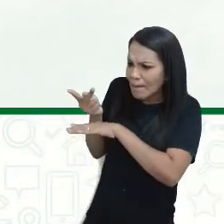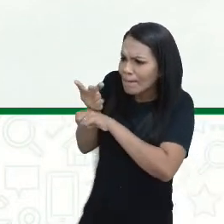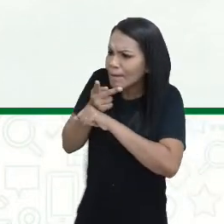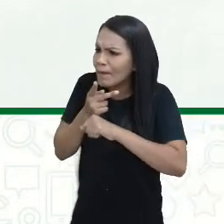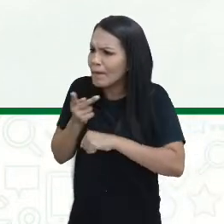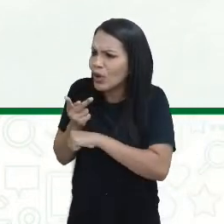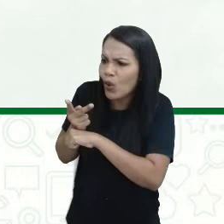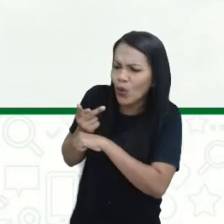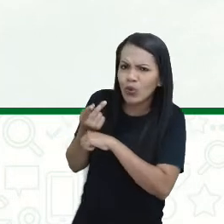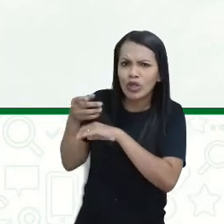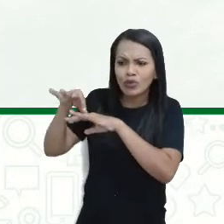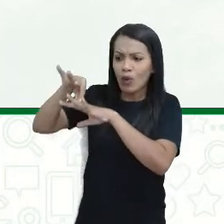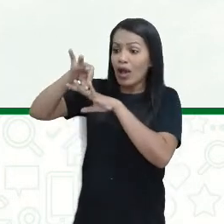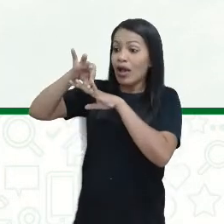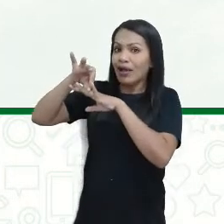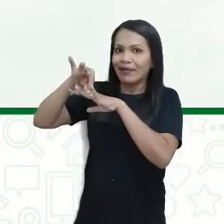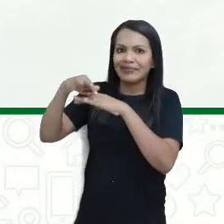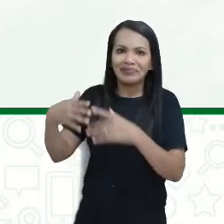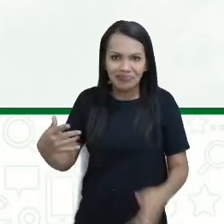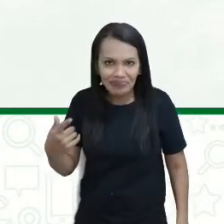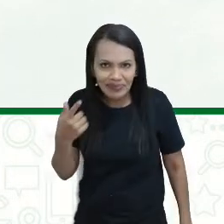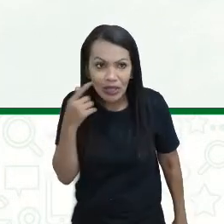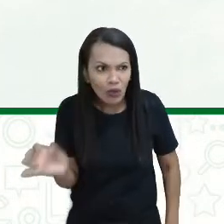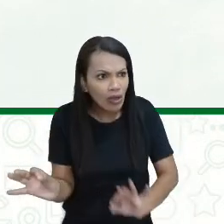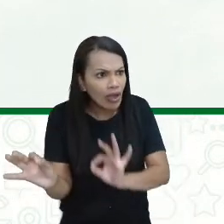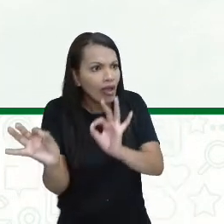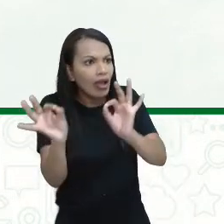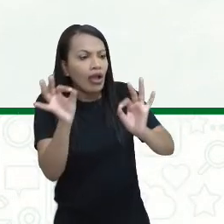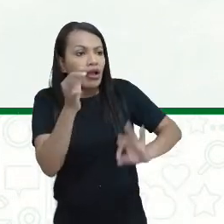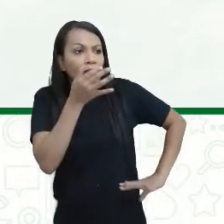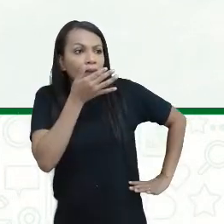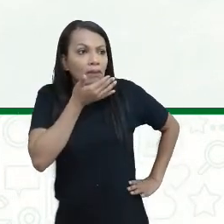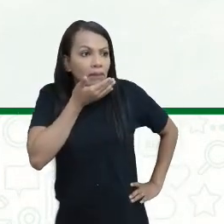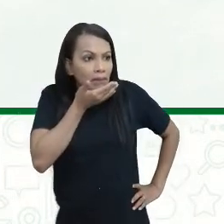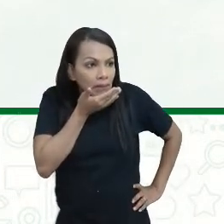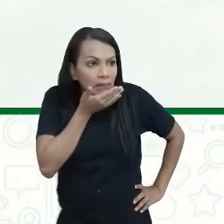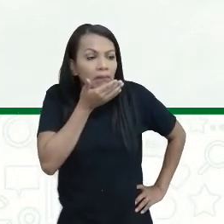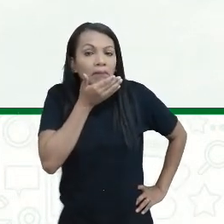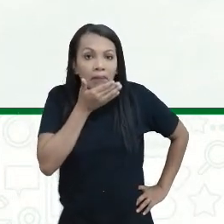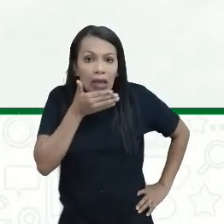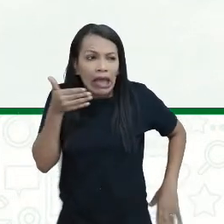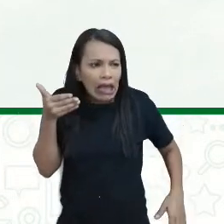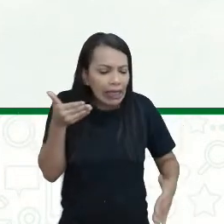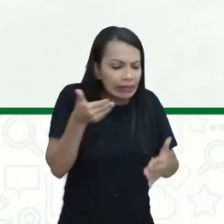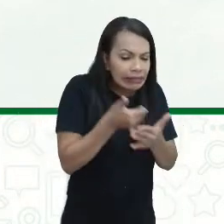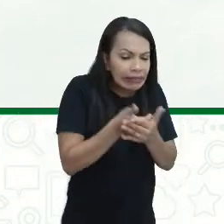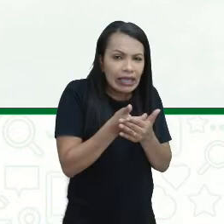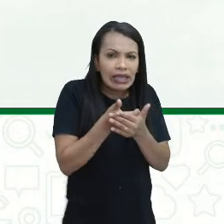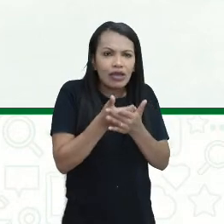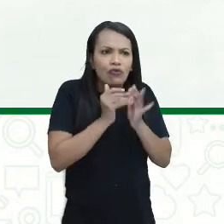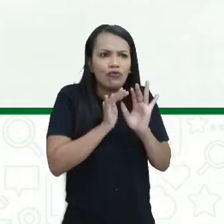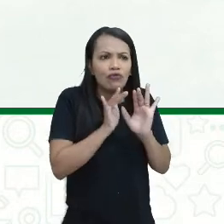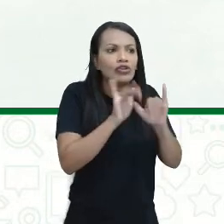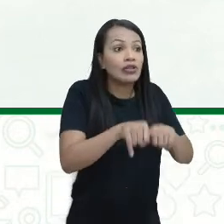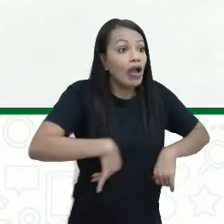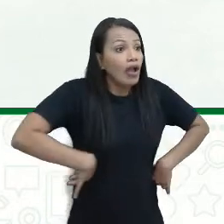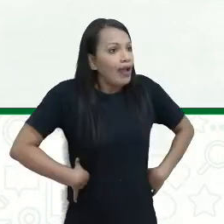lendo e acompanhando o percurso dela, aquele conflito da história, até o desfecho que,